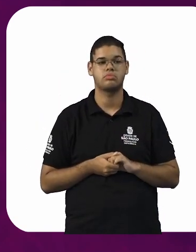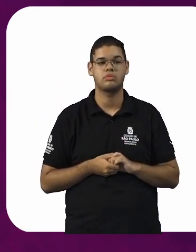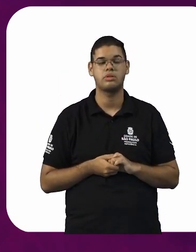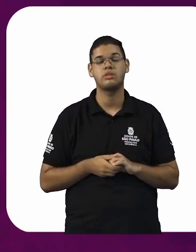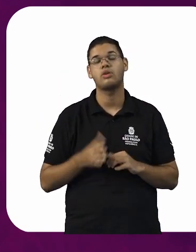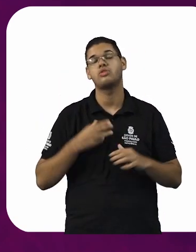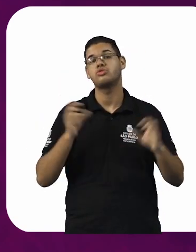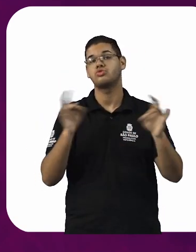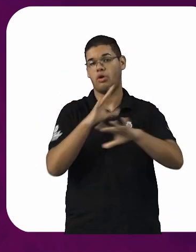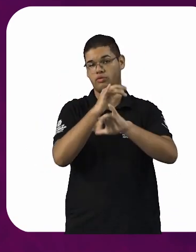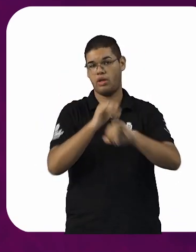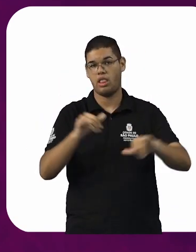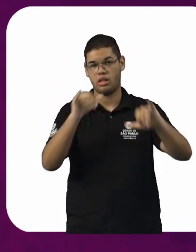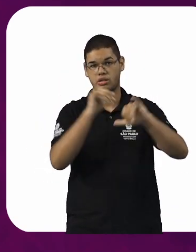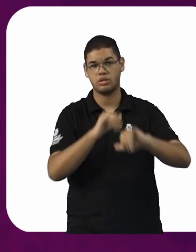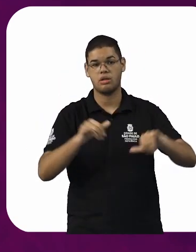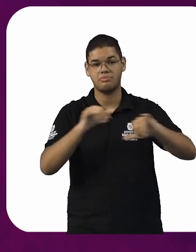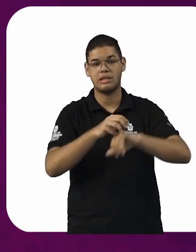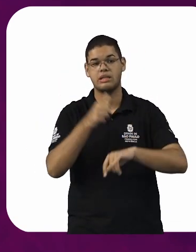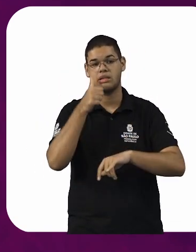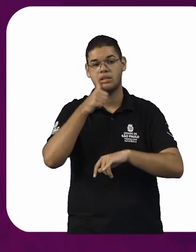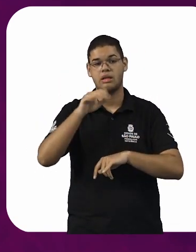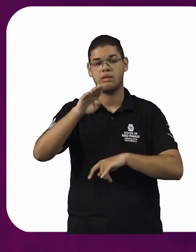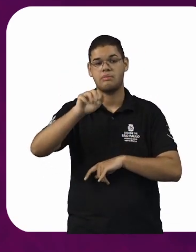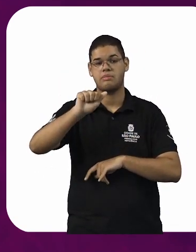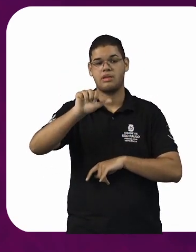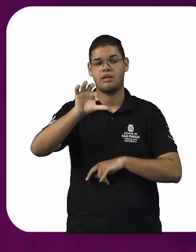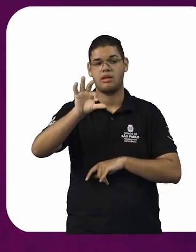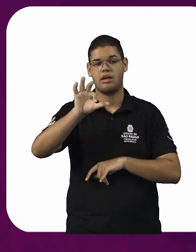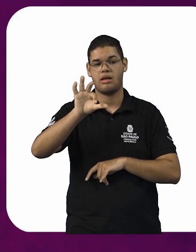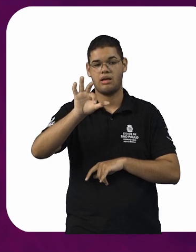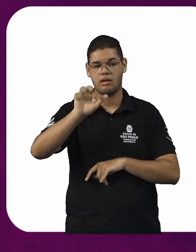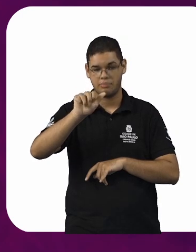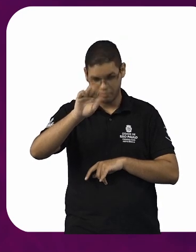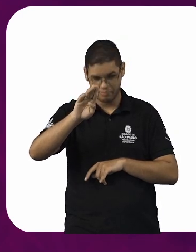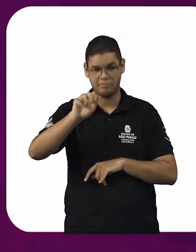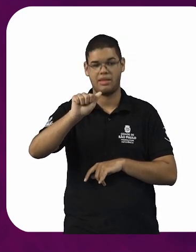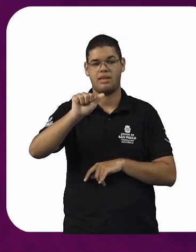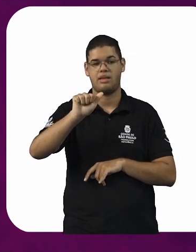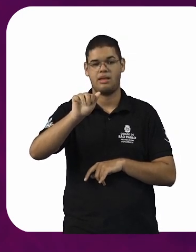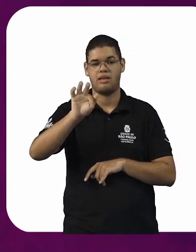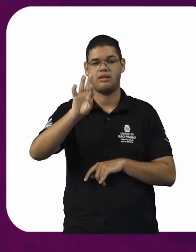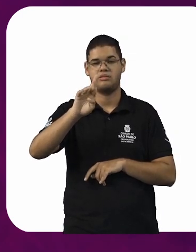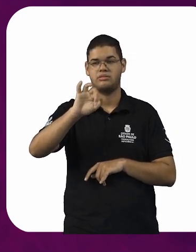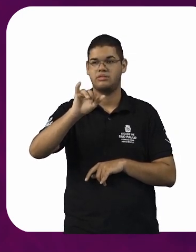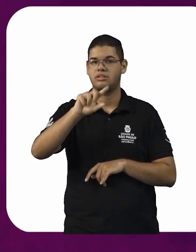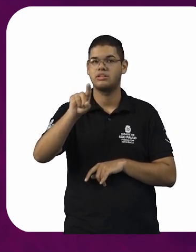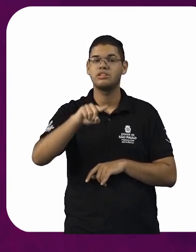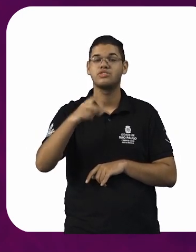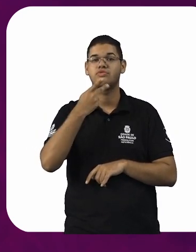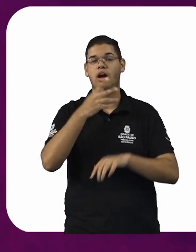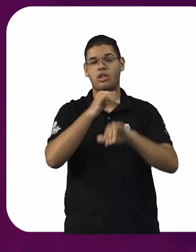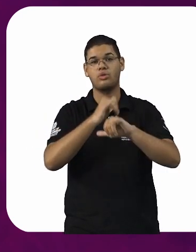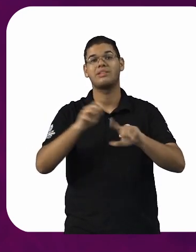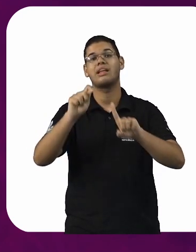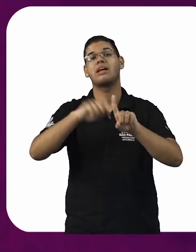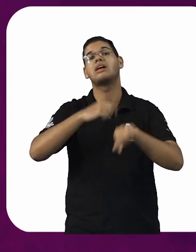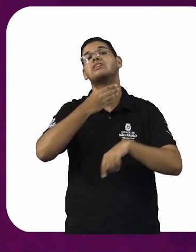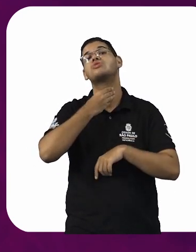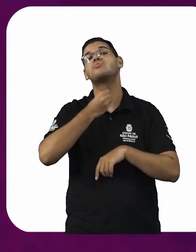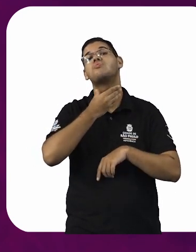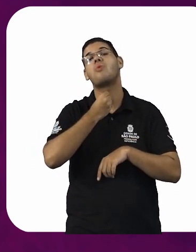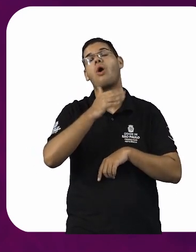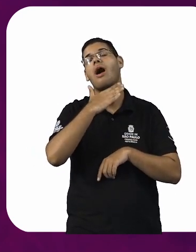que a Beatriz também citou das mortes, da violência contra pessoas LGBTI+, nós somos muitas vezes